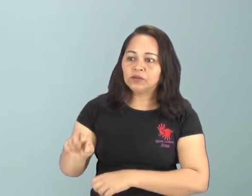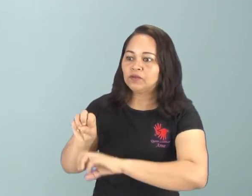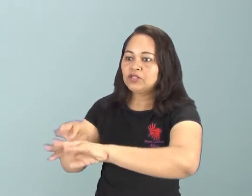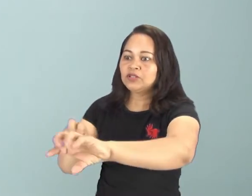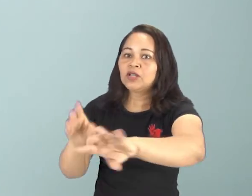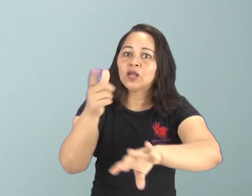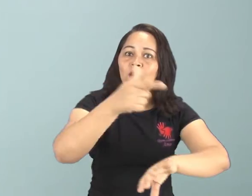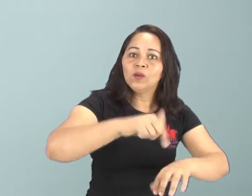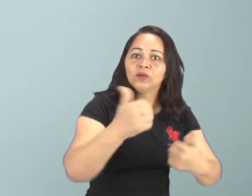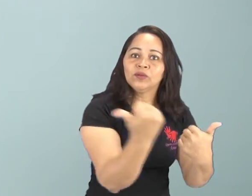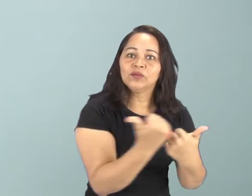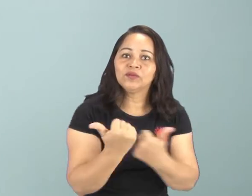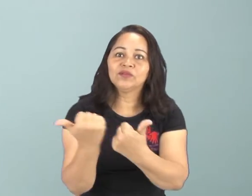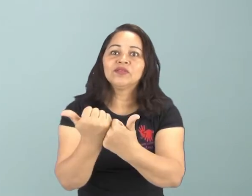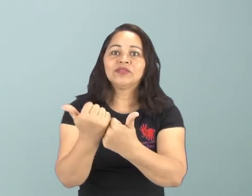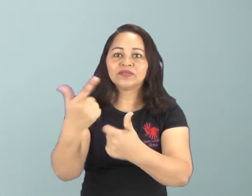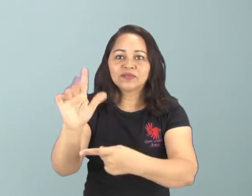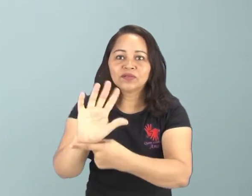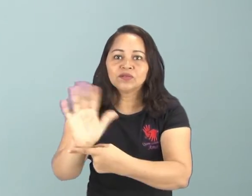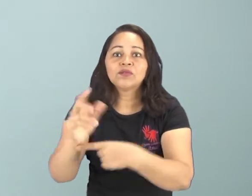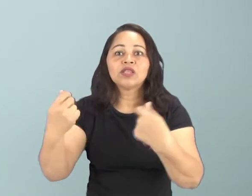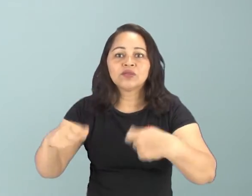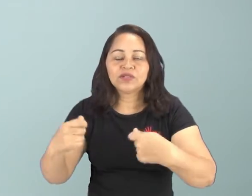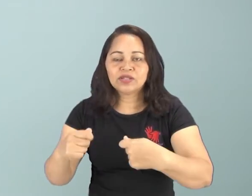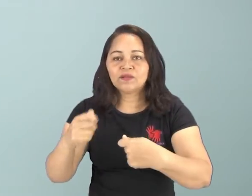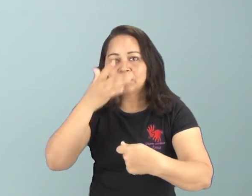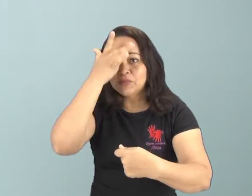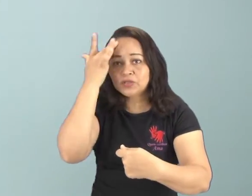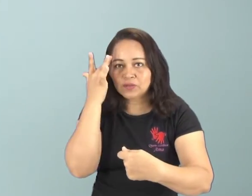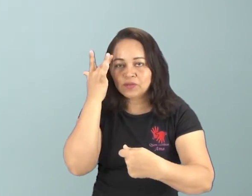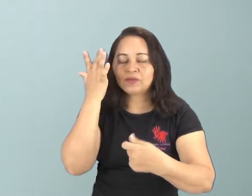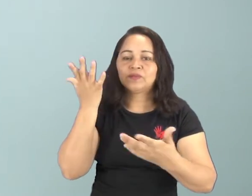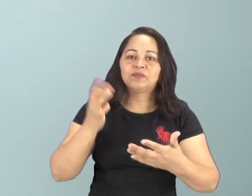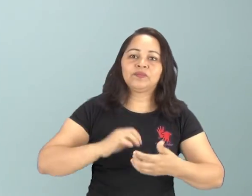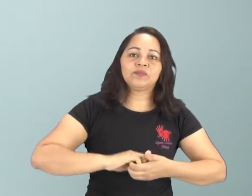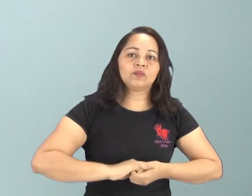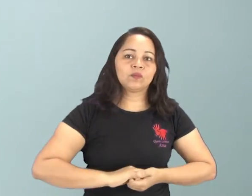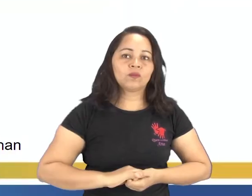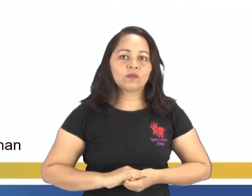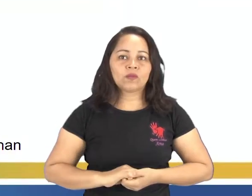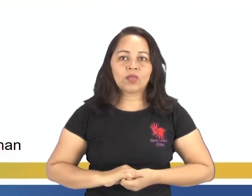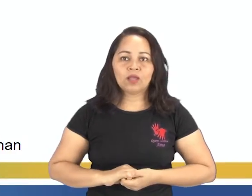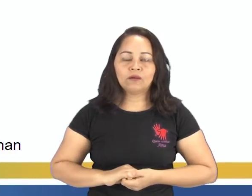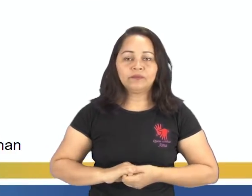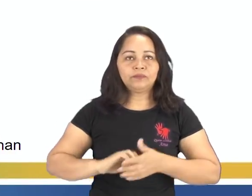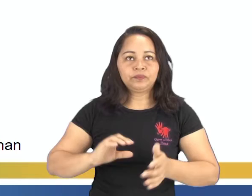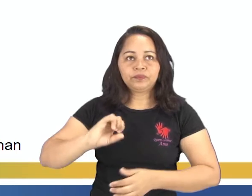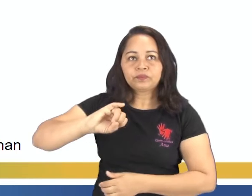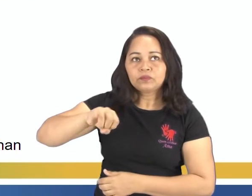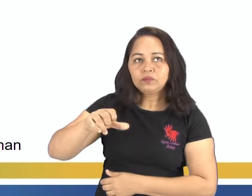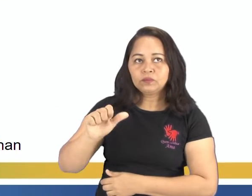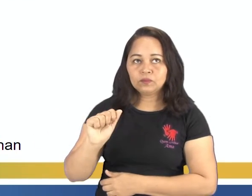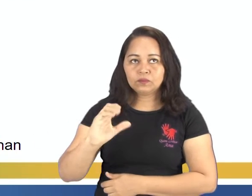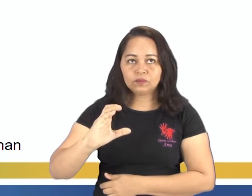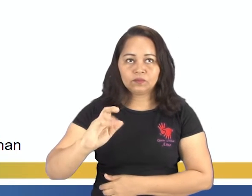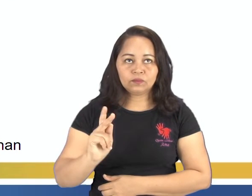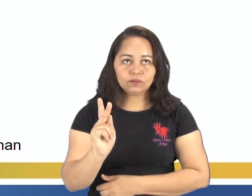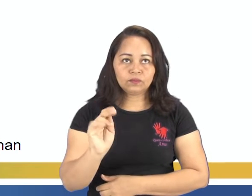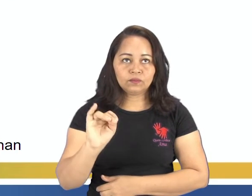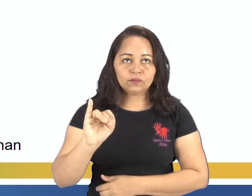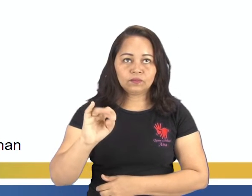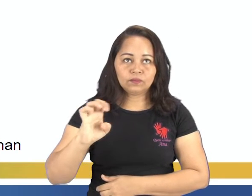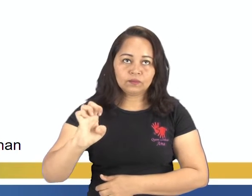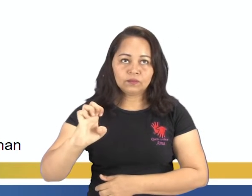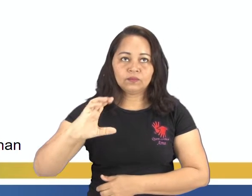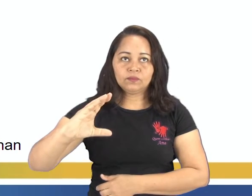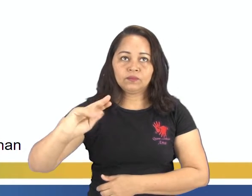E vamos ver aqui comigo no texto, bem resumido, um pouquinho sobre a sua história. Jack Chan é um dos atores orientais que